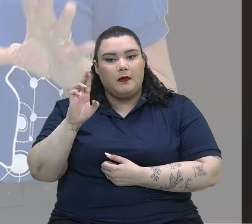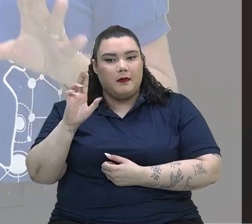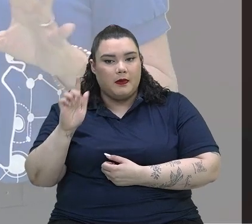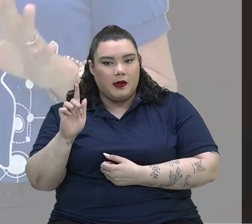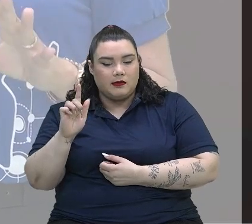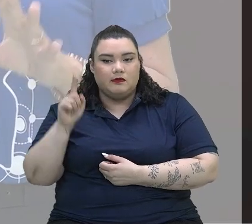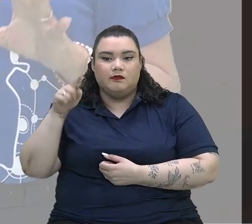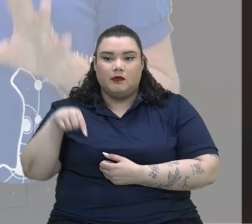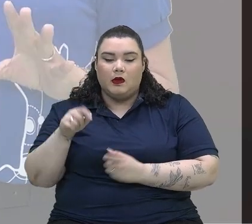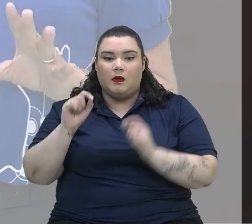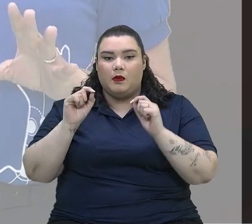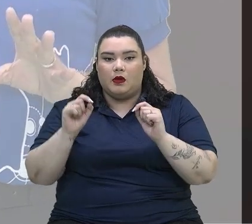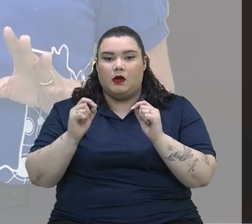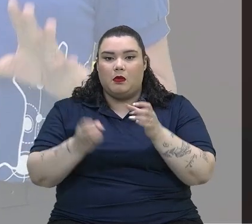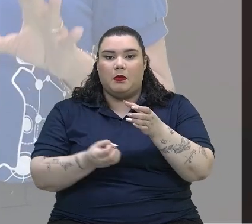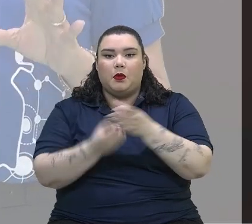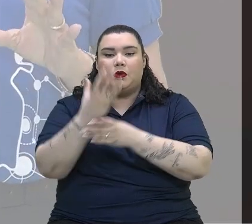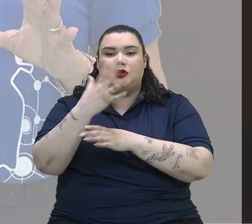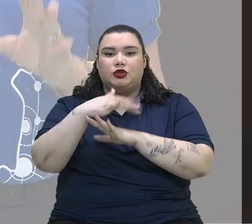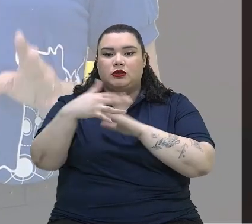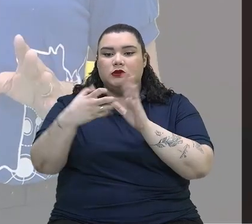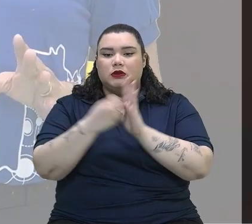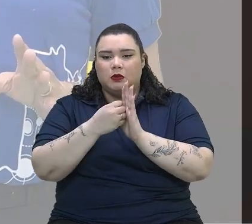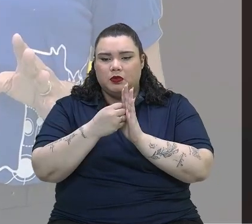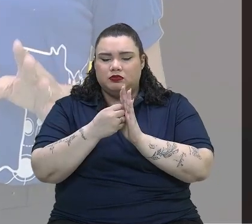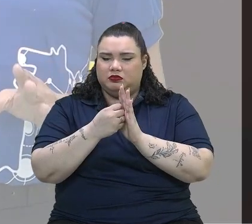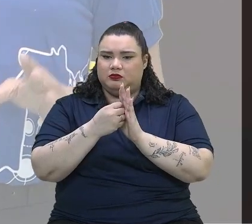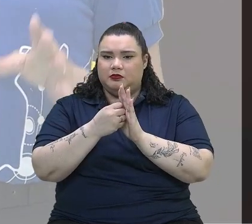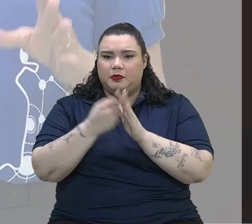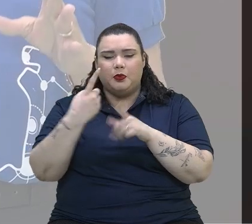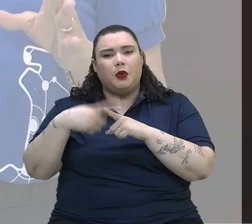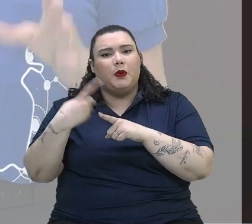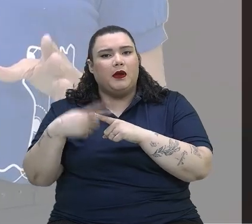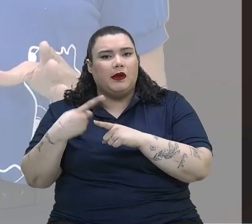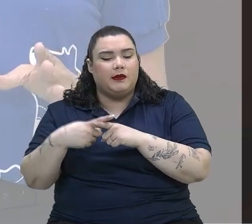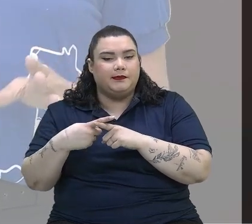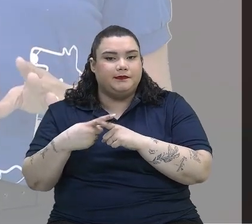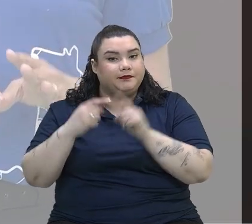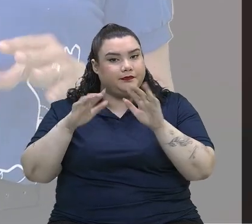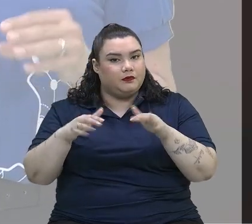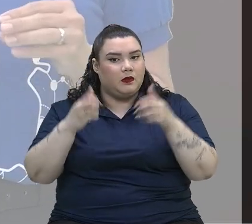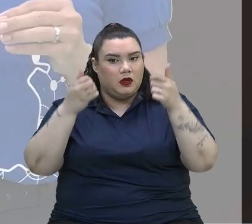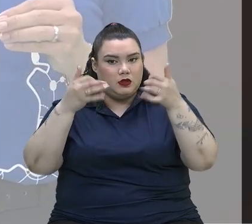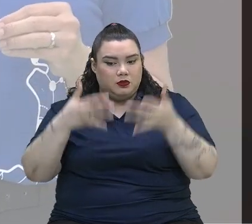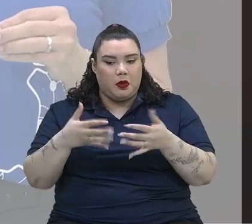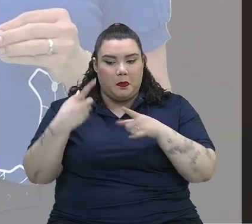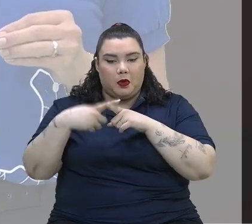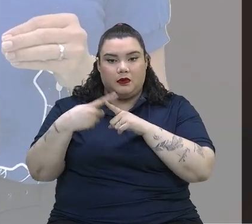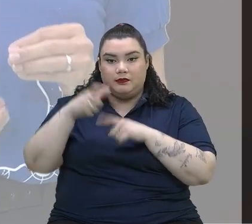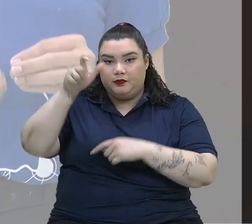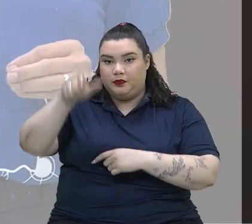origem simbólica. Por quê? Porque a partir deste momento em que Gutenberg